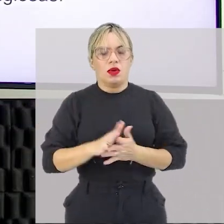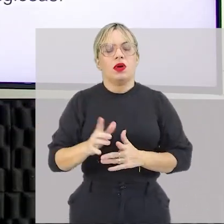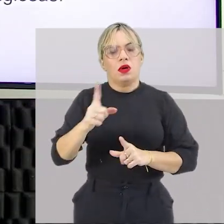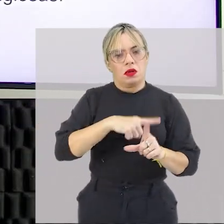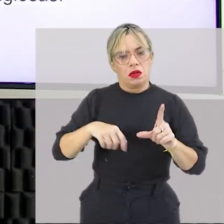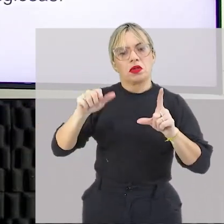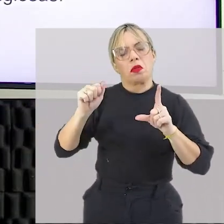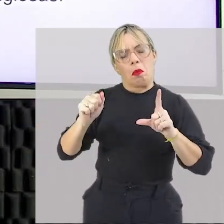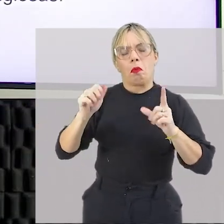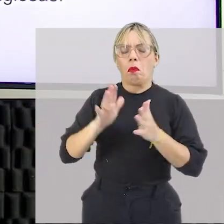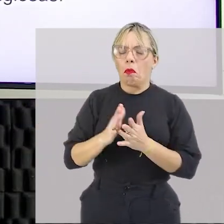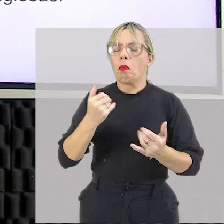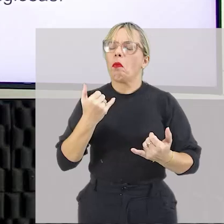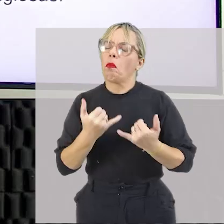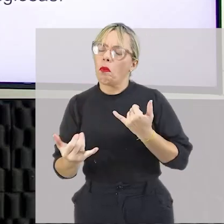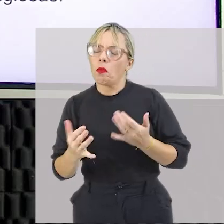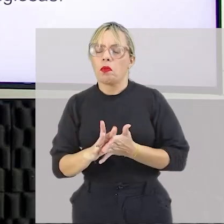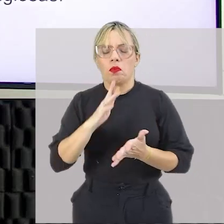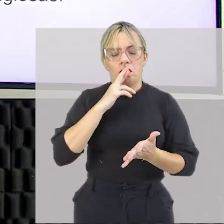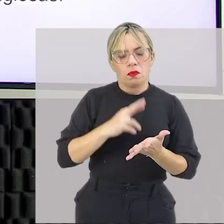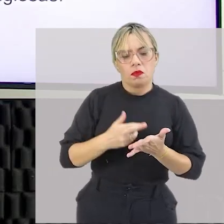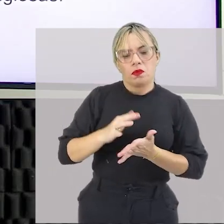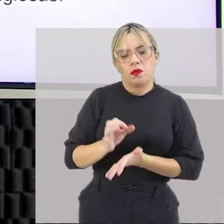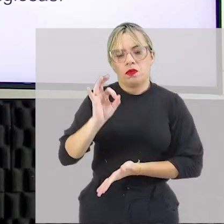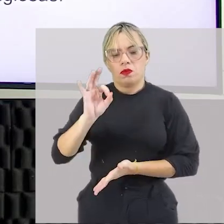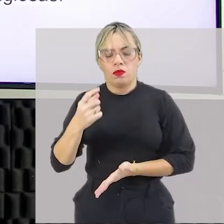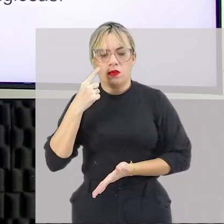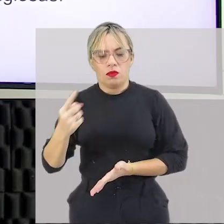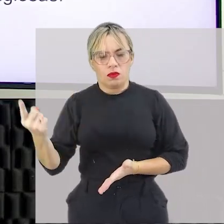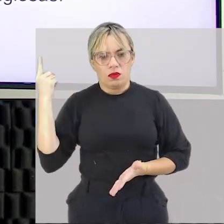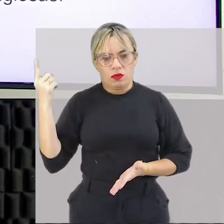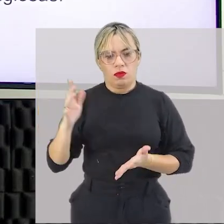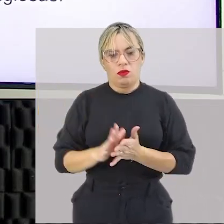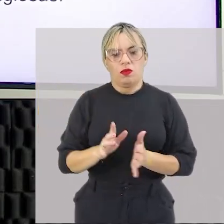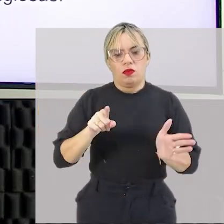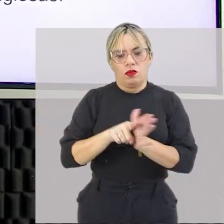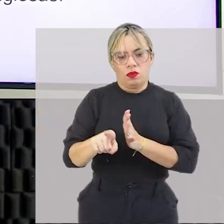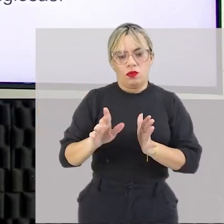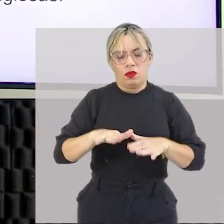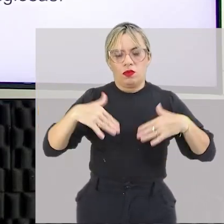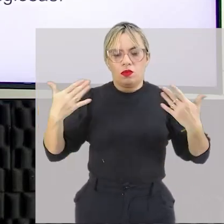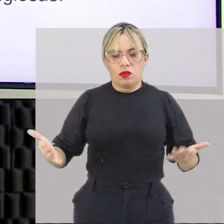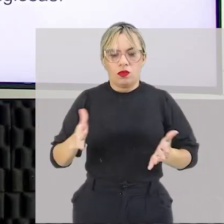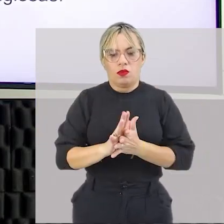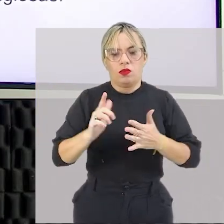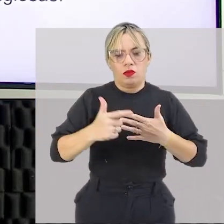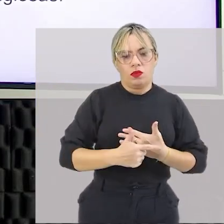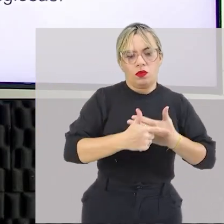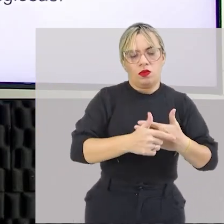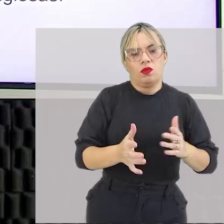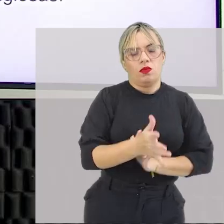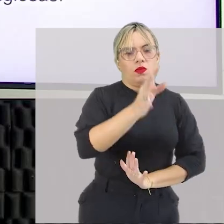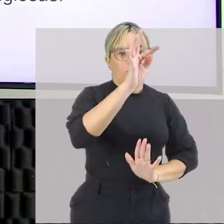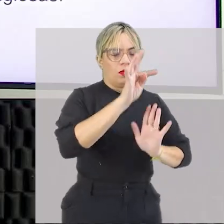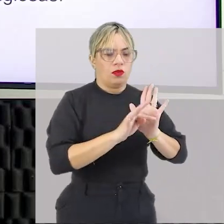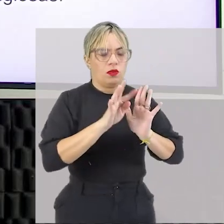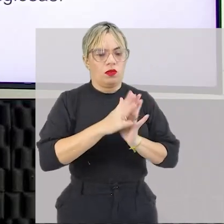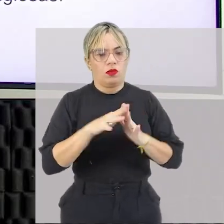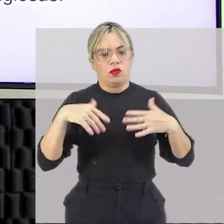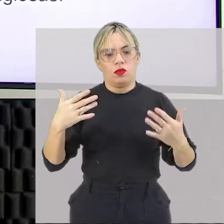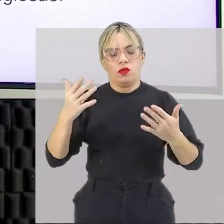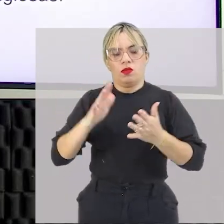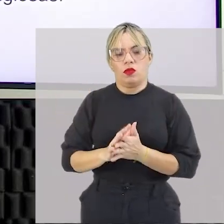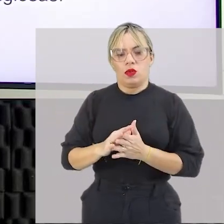que responde corretamente, a contento, aquilo que está sendo perguntado. A função que a gente lê no texto é a função